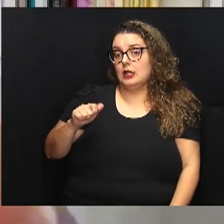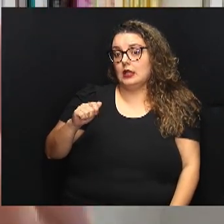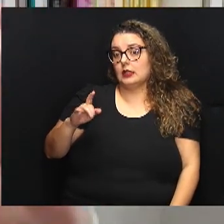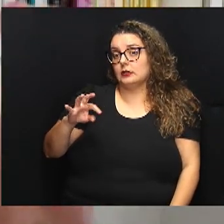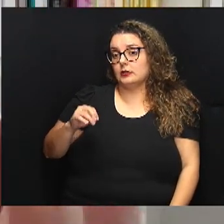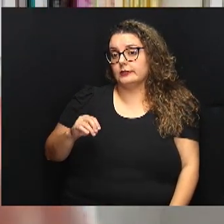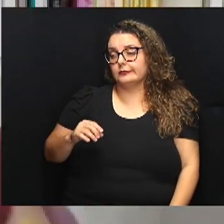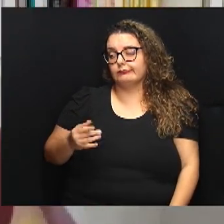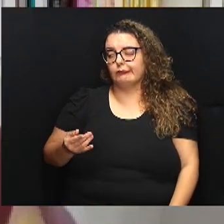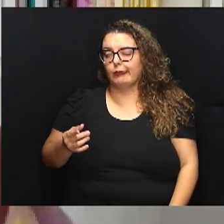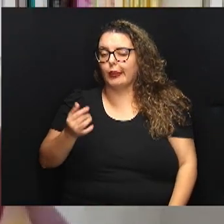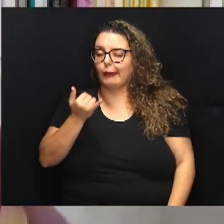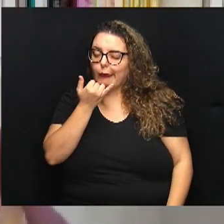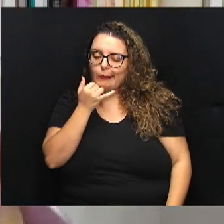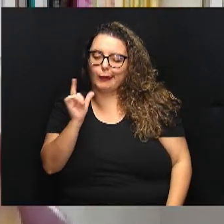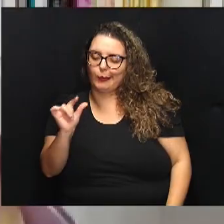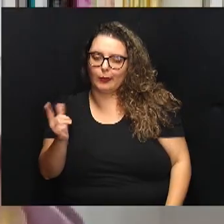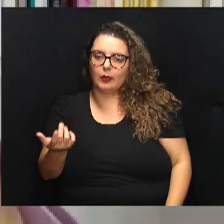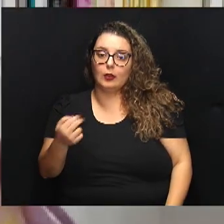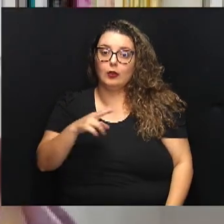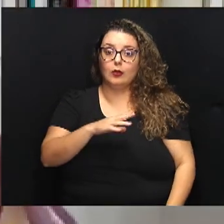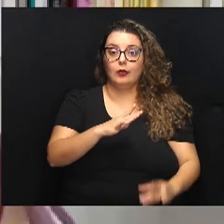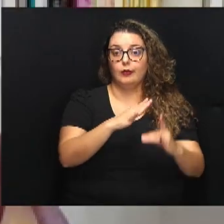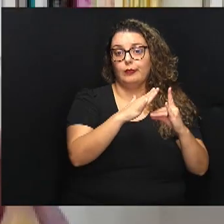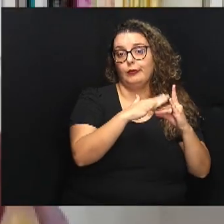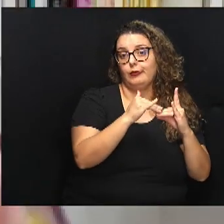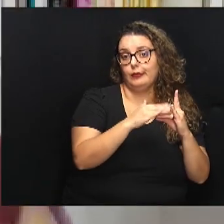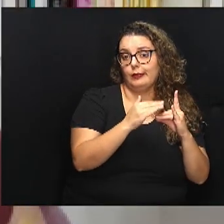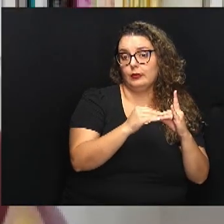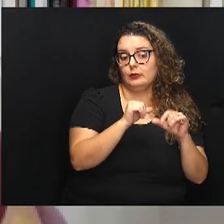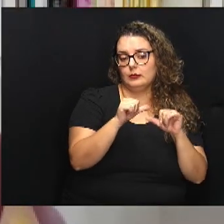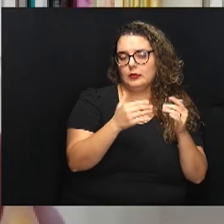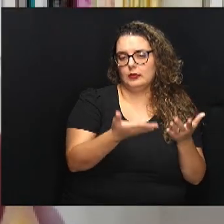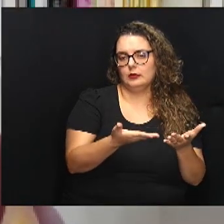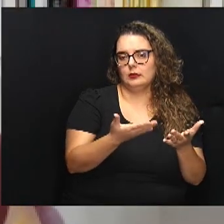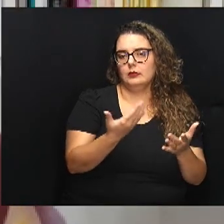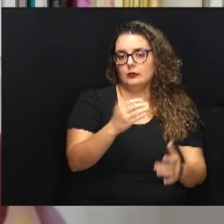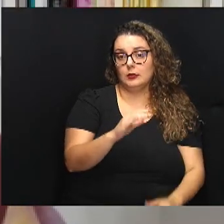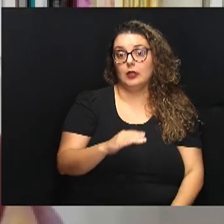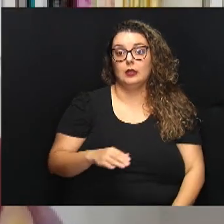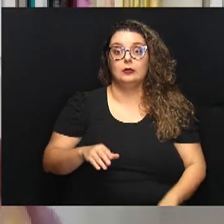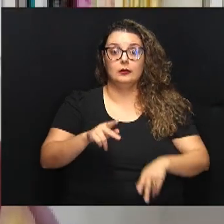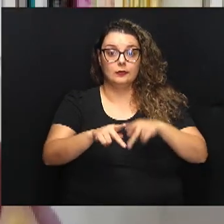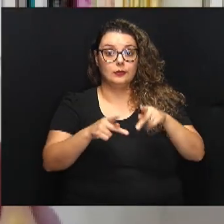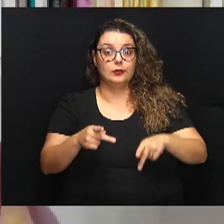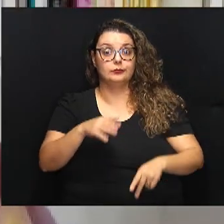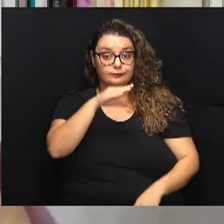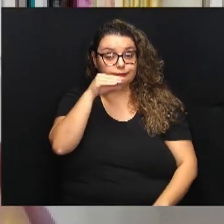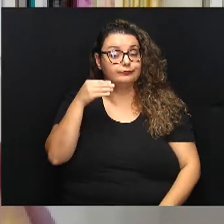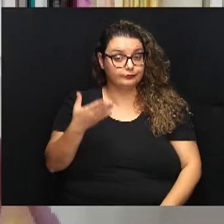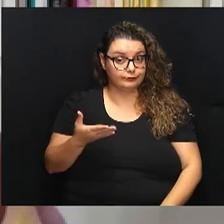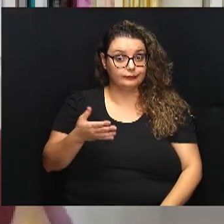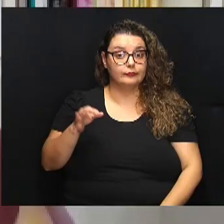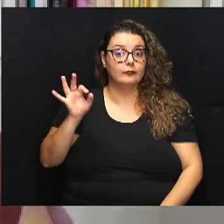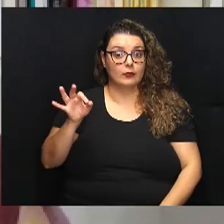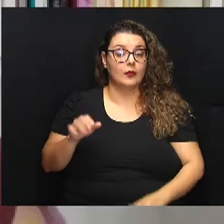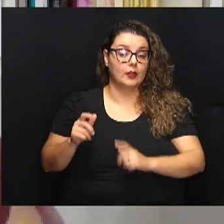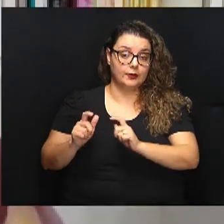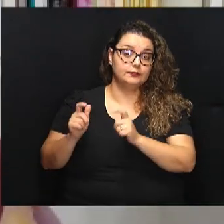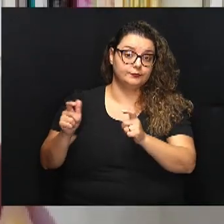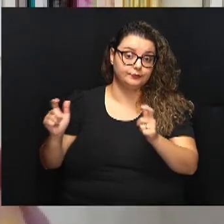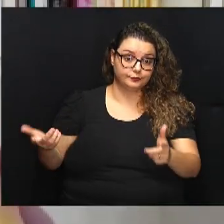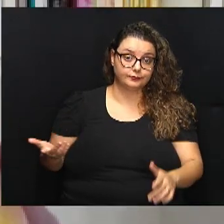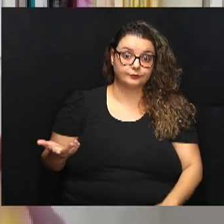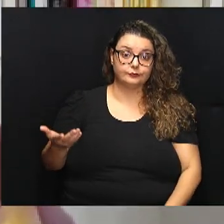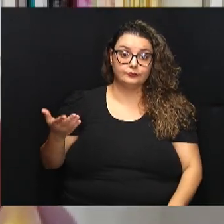realidade ou virando vegetariano, a gente vê muito no público adolescente, né? A tendência de